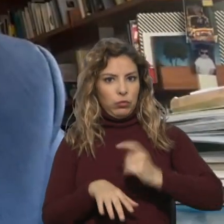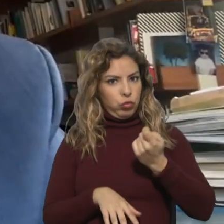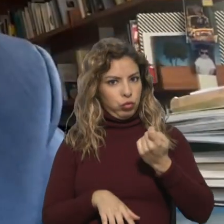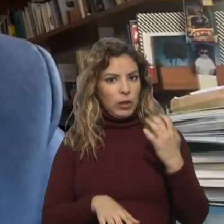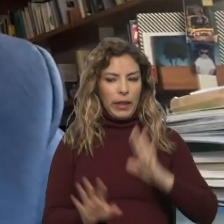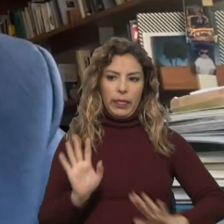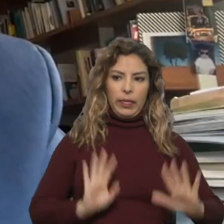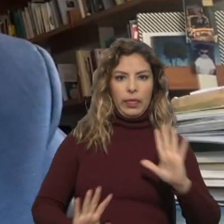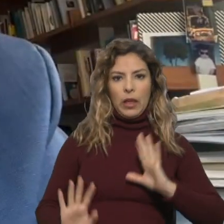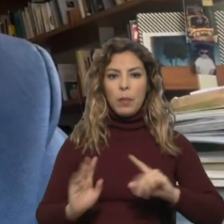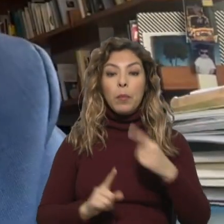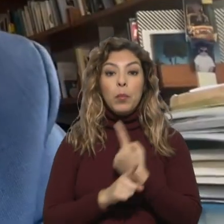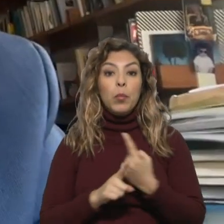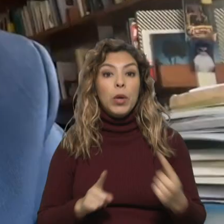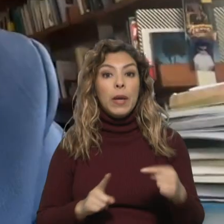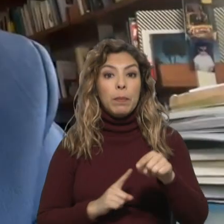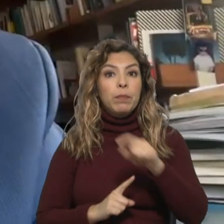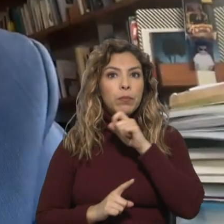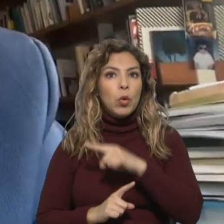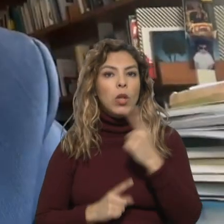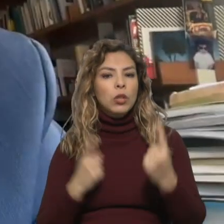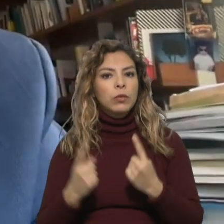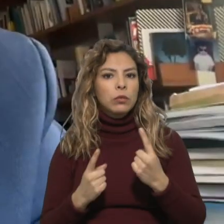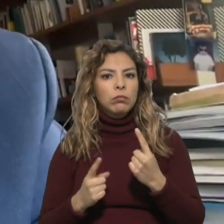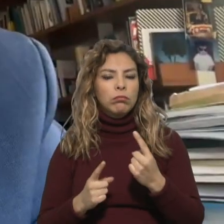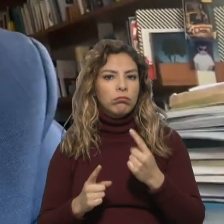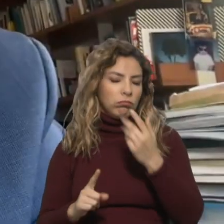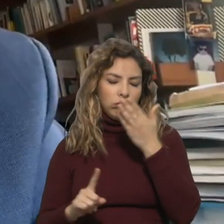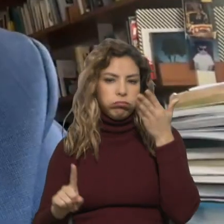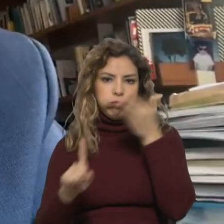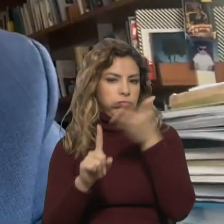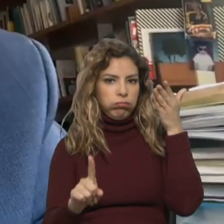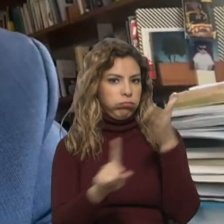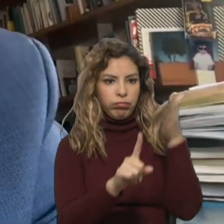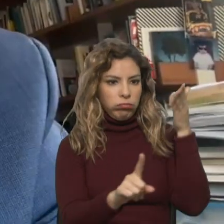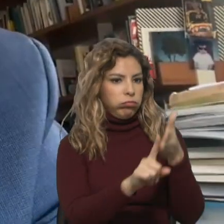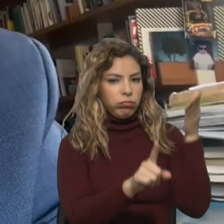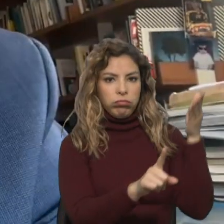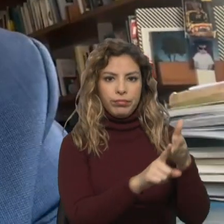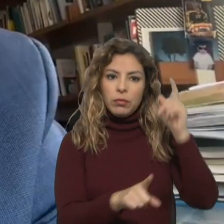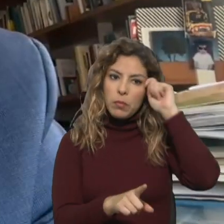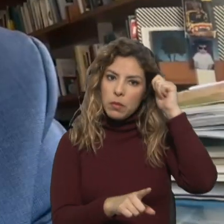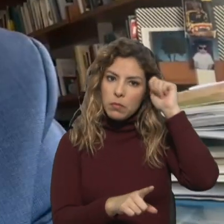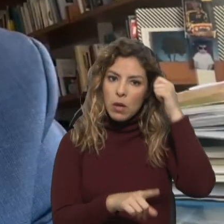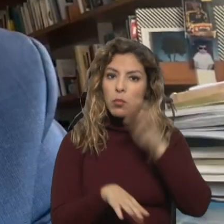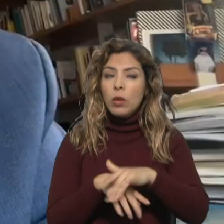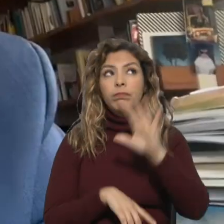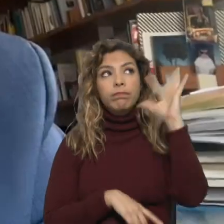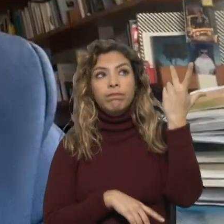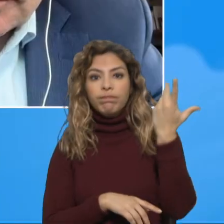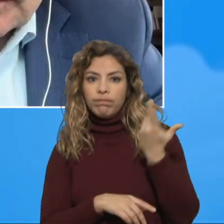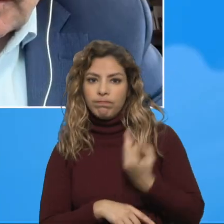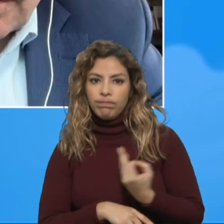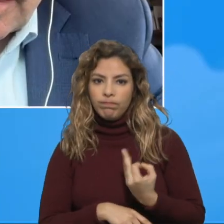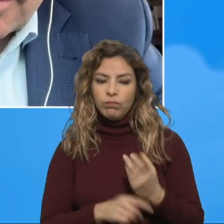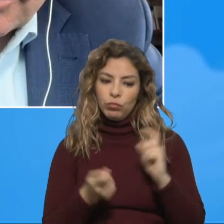num certo sentido, pode ser um dos continentes mais atingidos também pelas consequências das transformações climáticas.